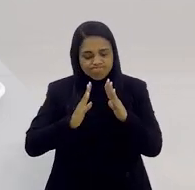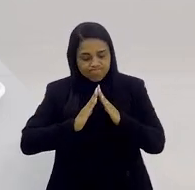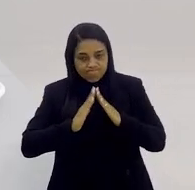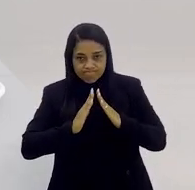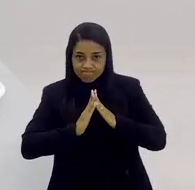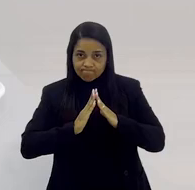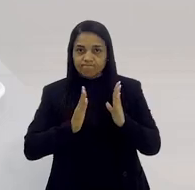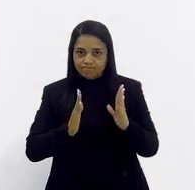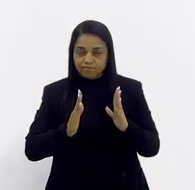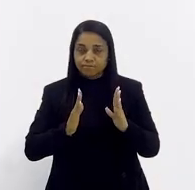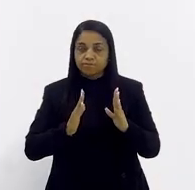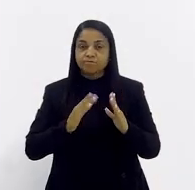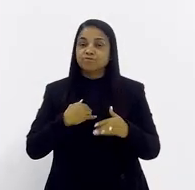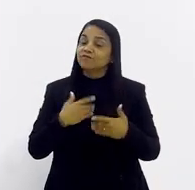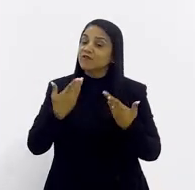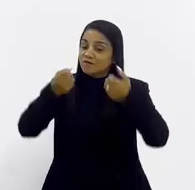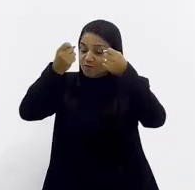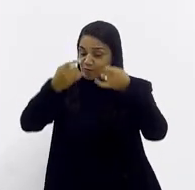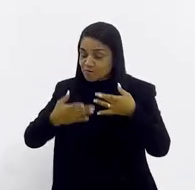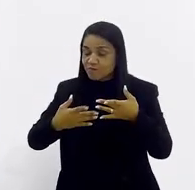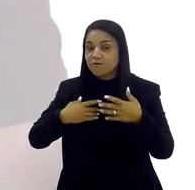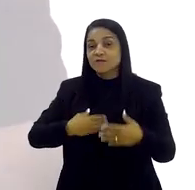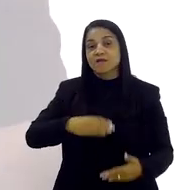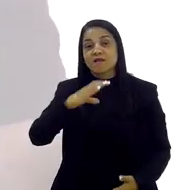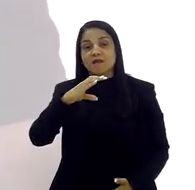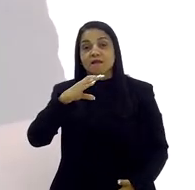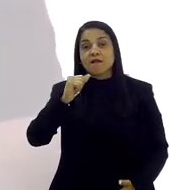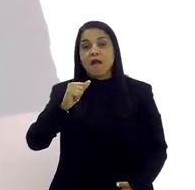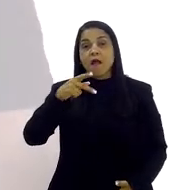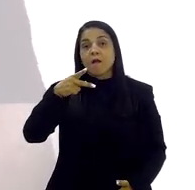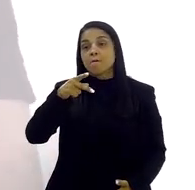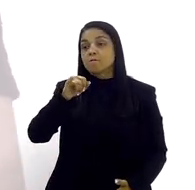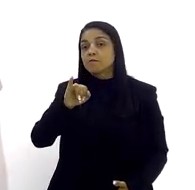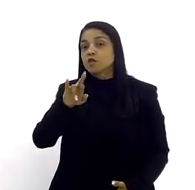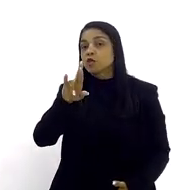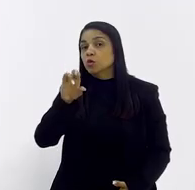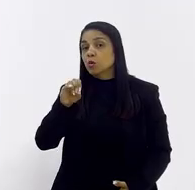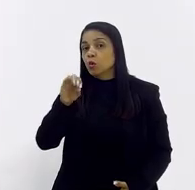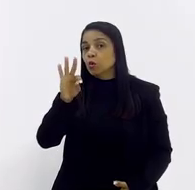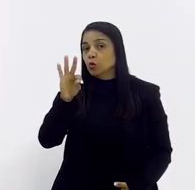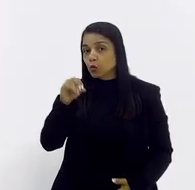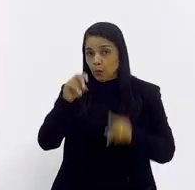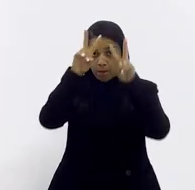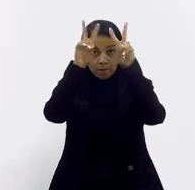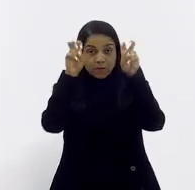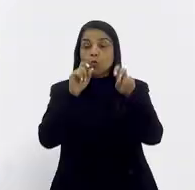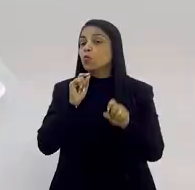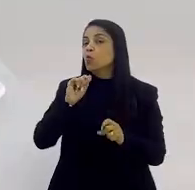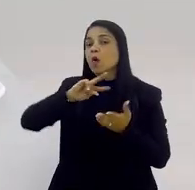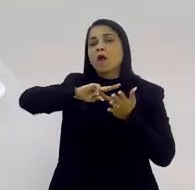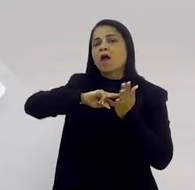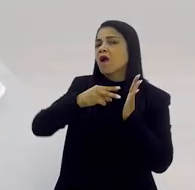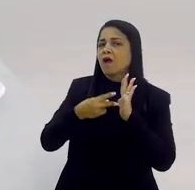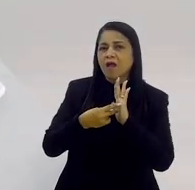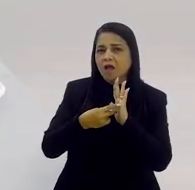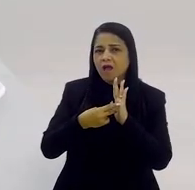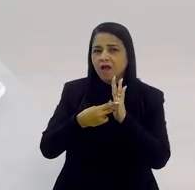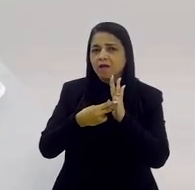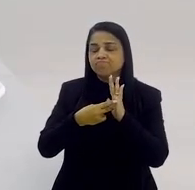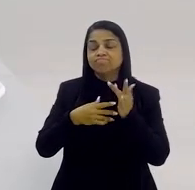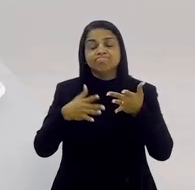guardar e ficar lá do capiroto vamos lá O que é o capiroto